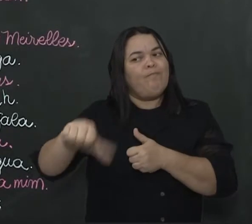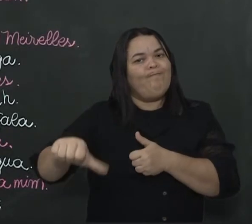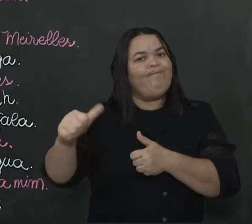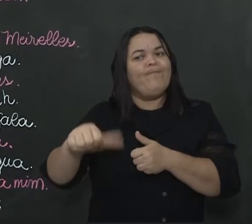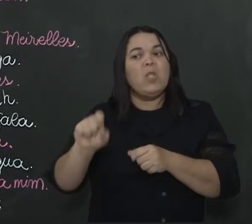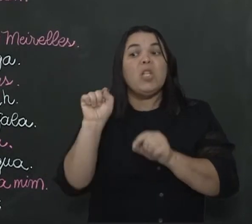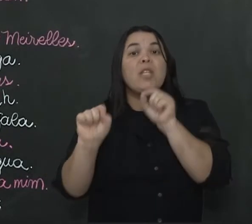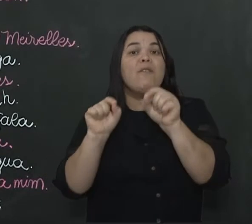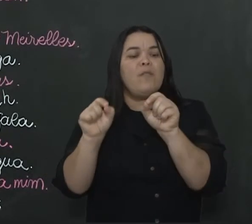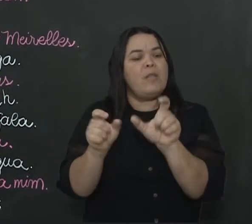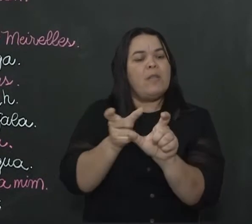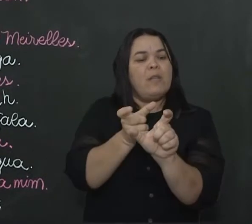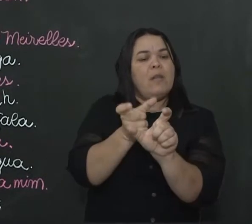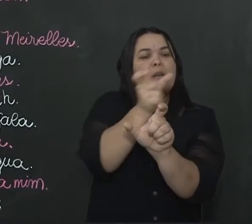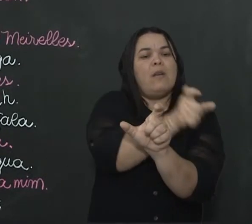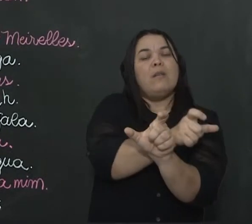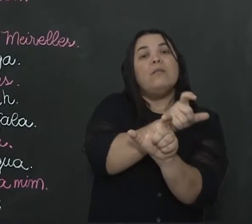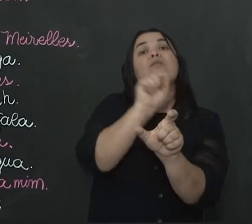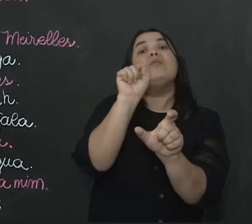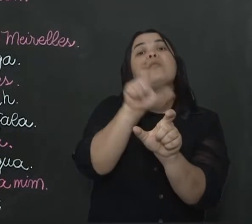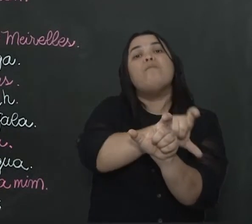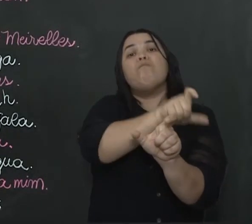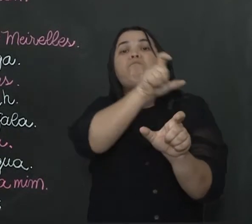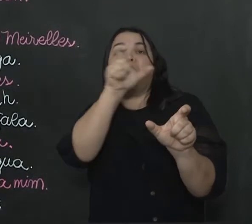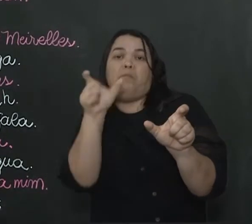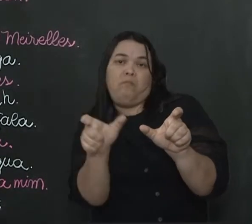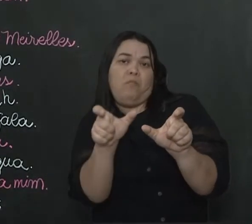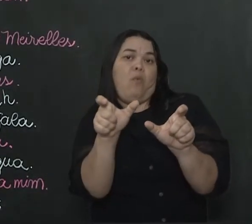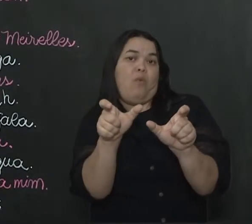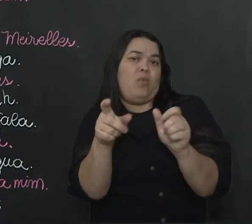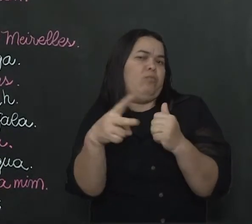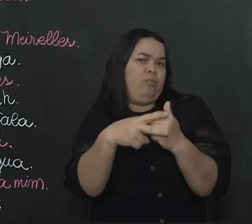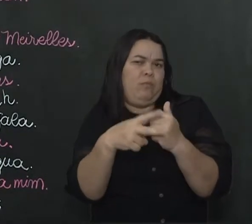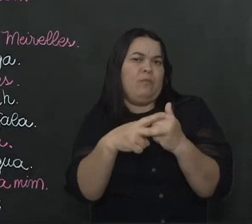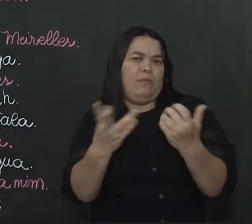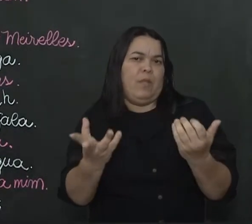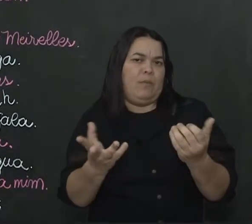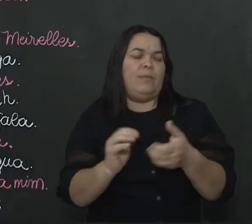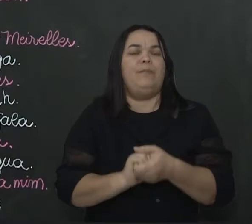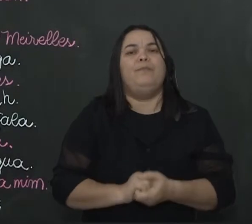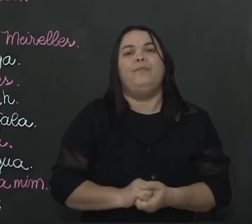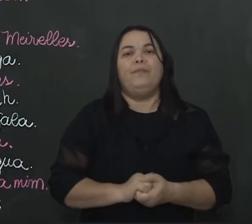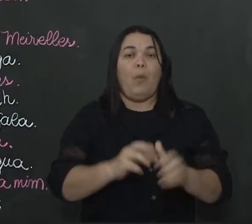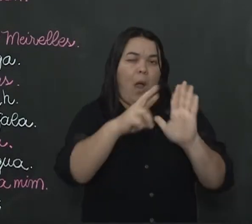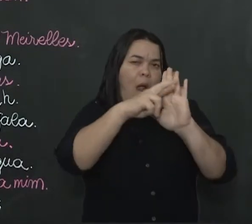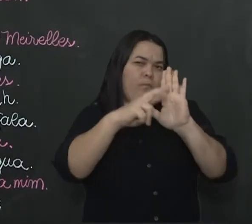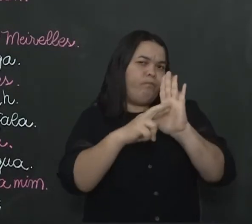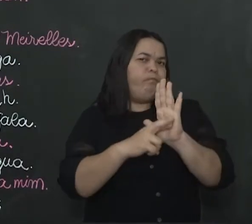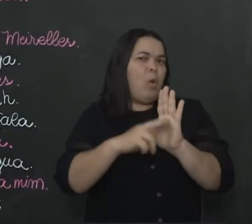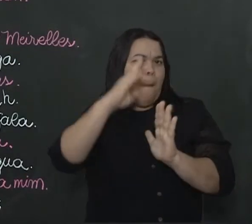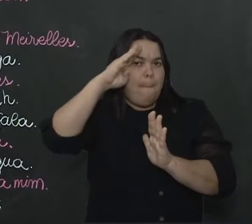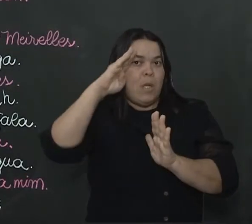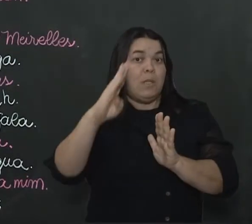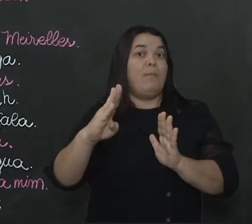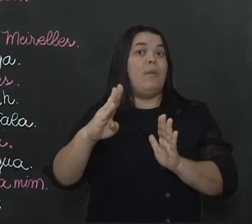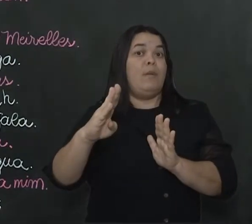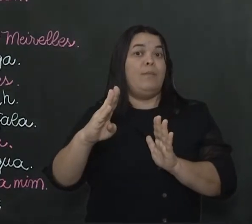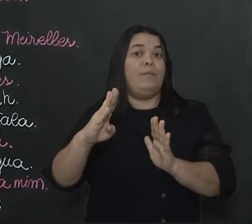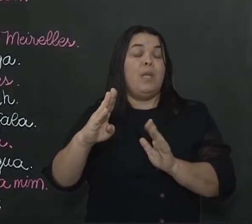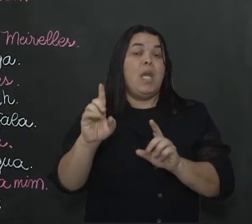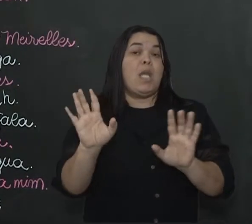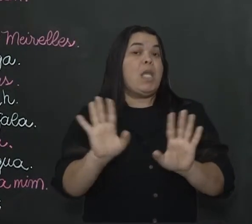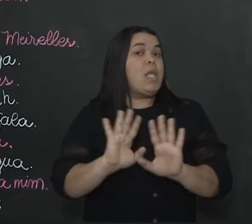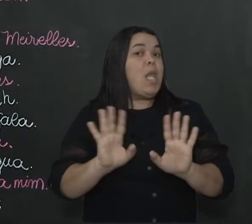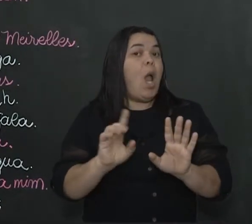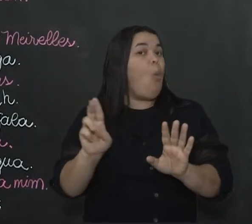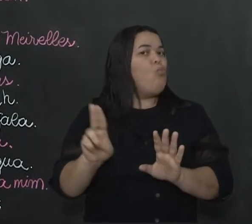antes e quem vem depois. Poderia ser com aquela, poderia ser com aquele. Por isso que há uma regra geral que a gente não utiliza o acento indicativo